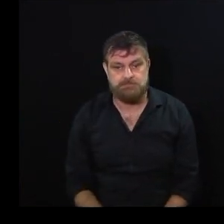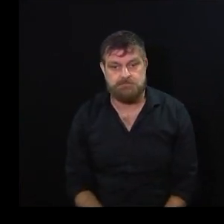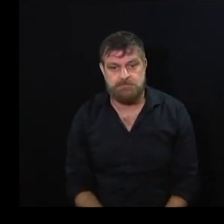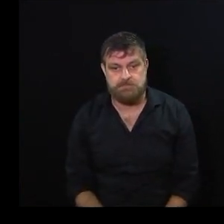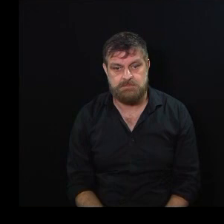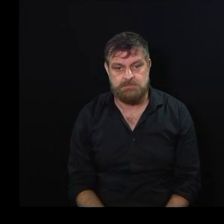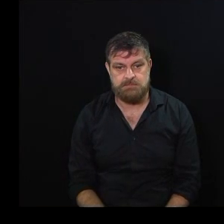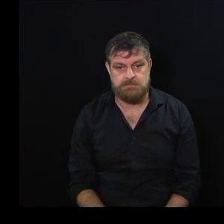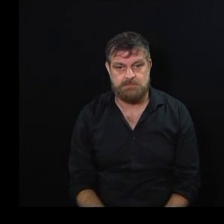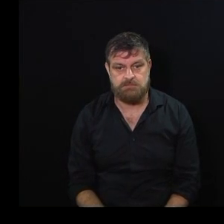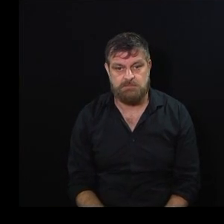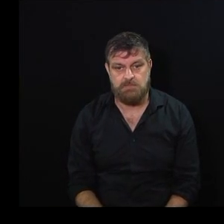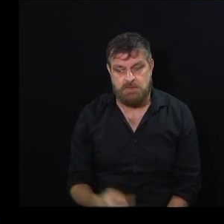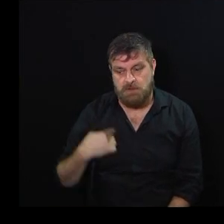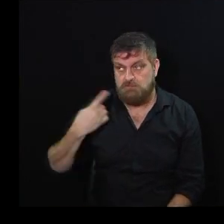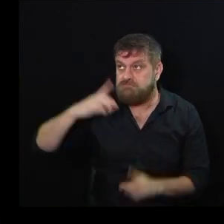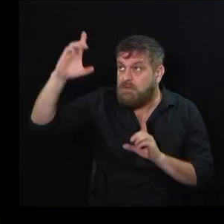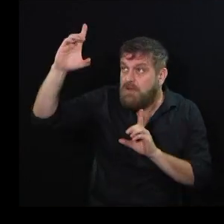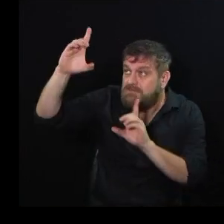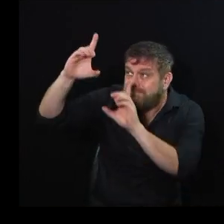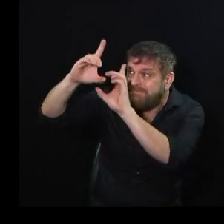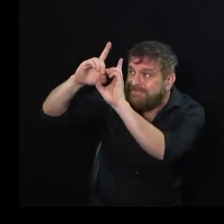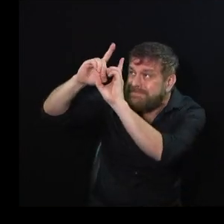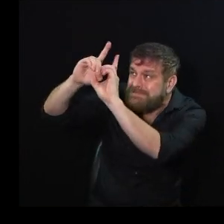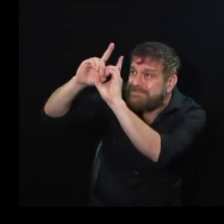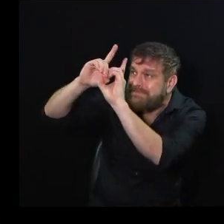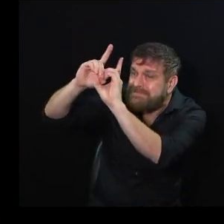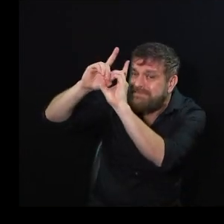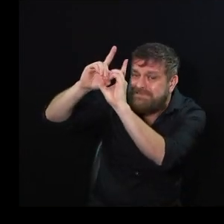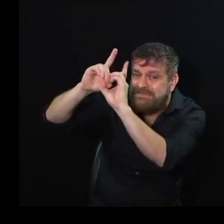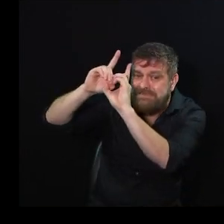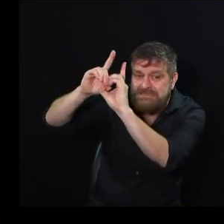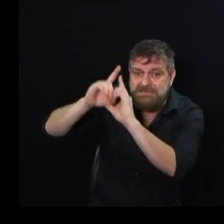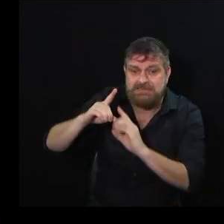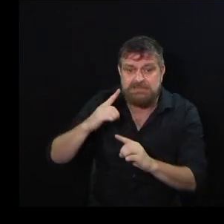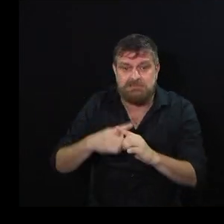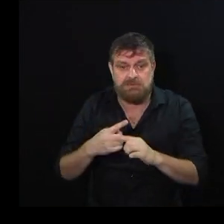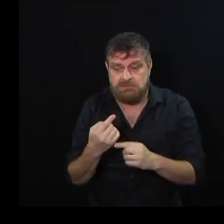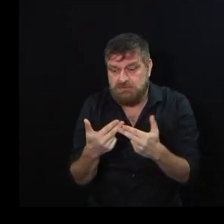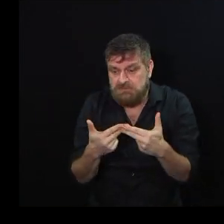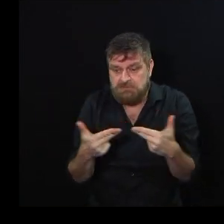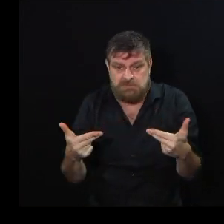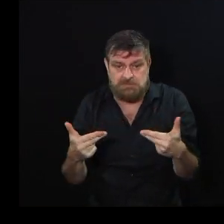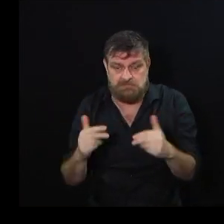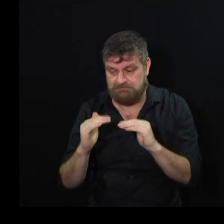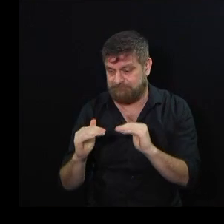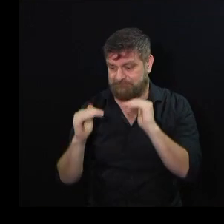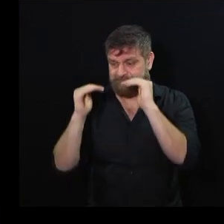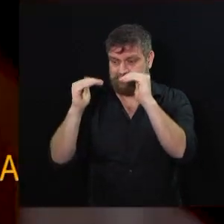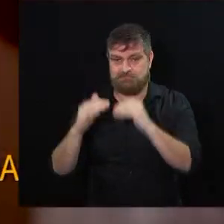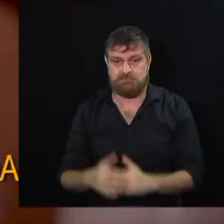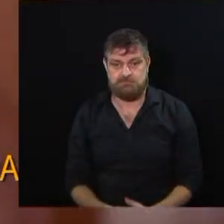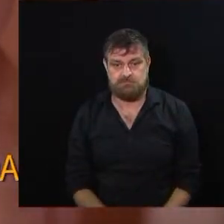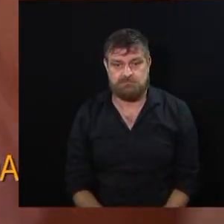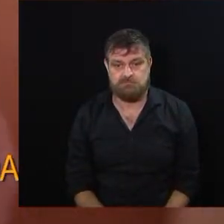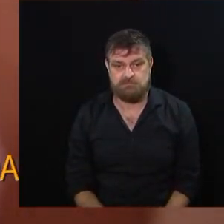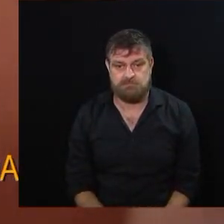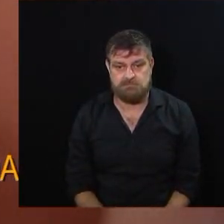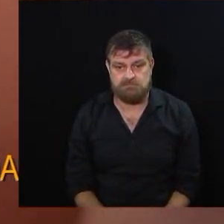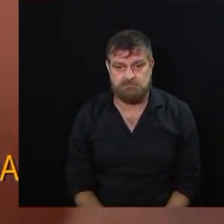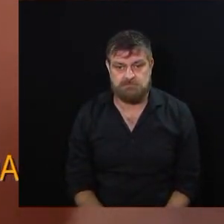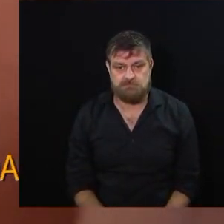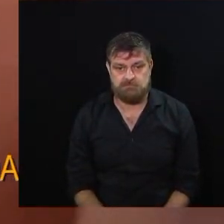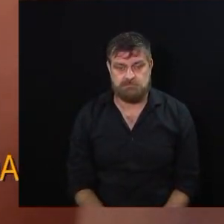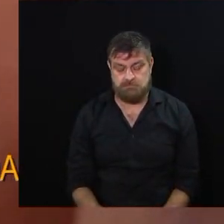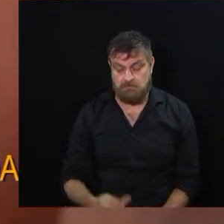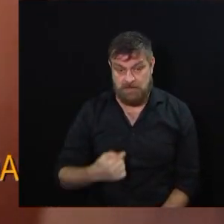apegar. Ou uma coisa mais, no caso, seria a minha. Eu acredito muito em